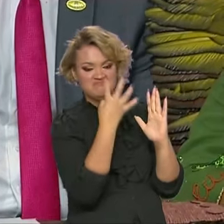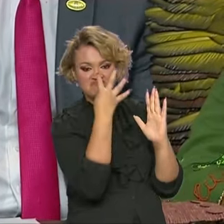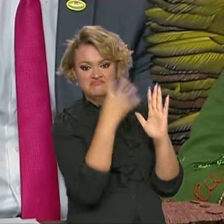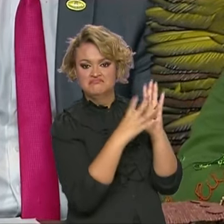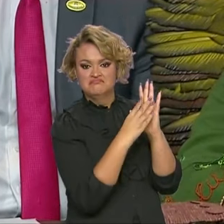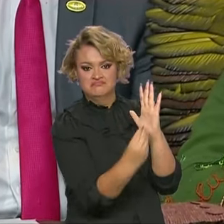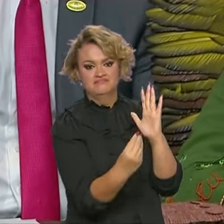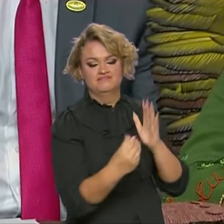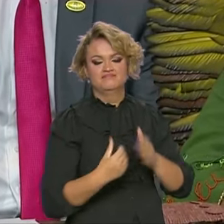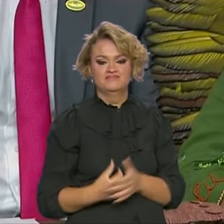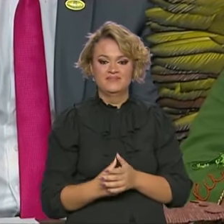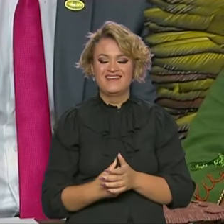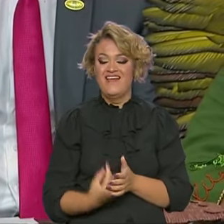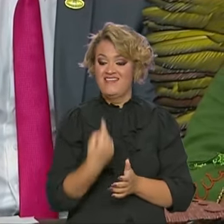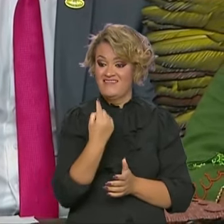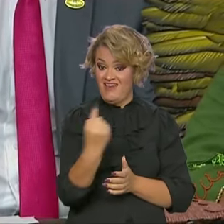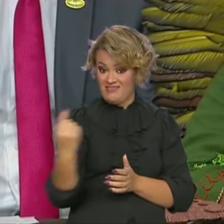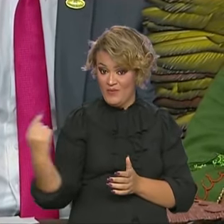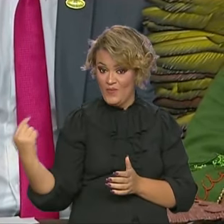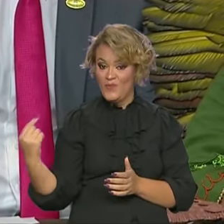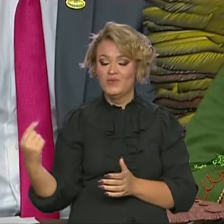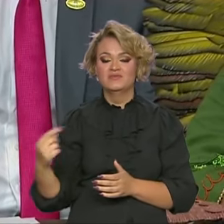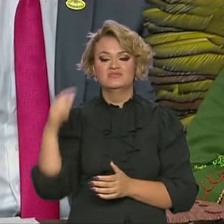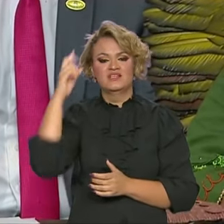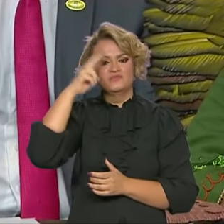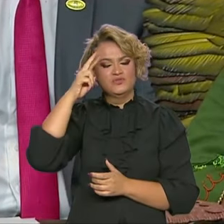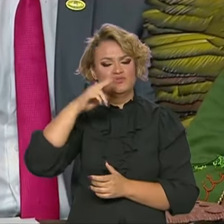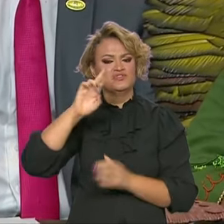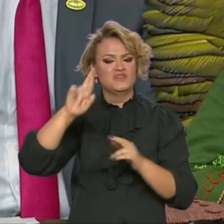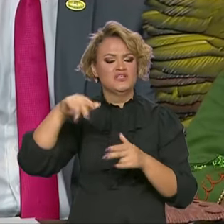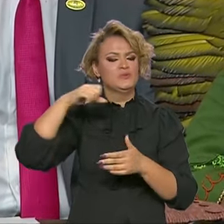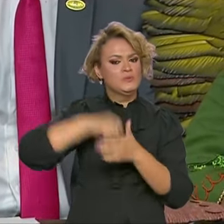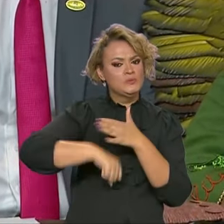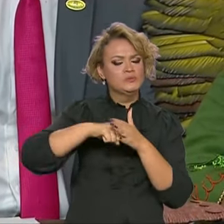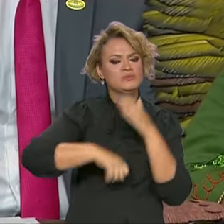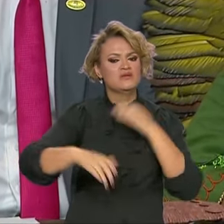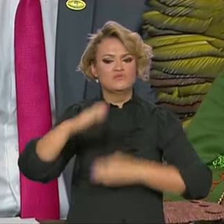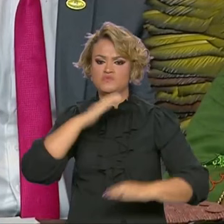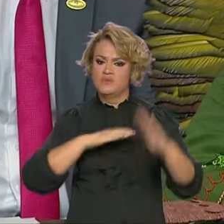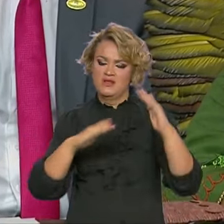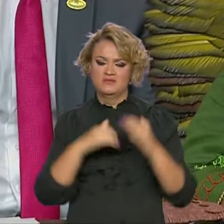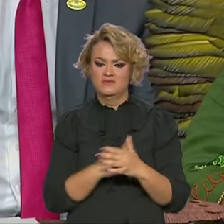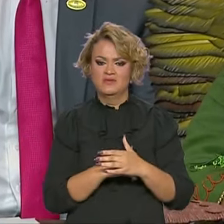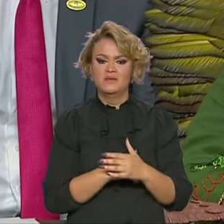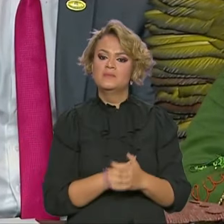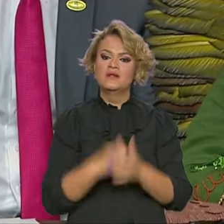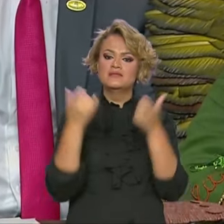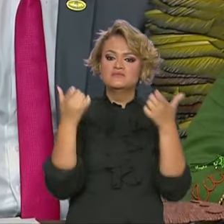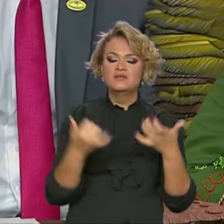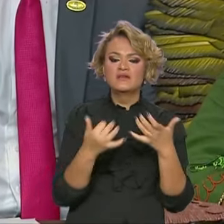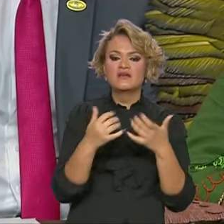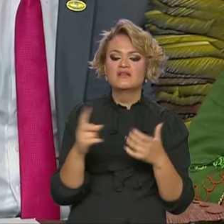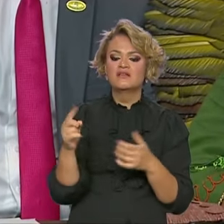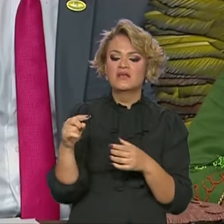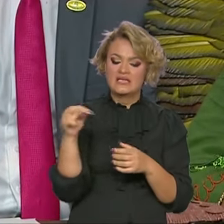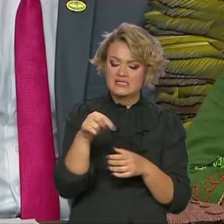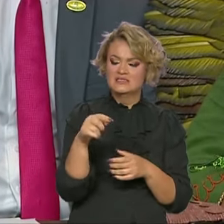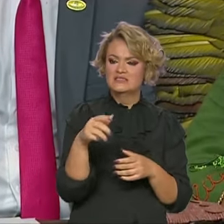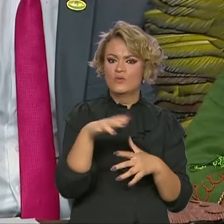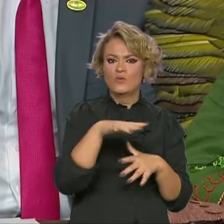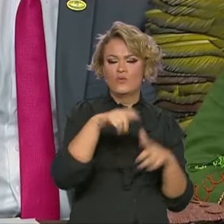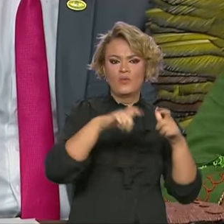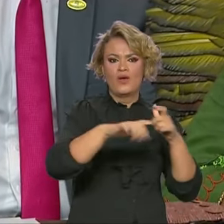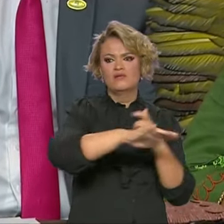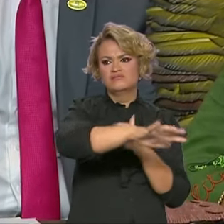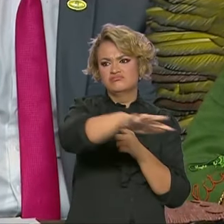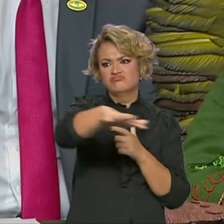terra. Cada qual com uma história de lutas e de superação, para contar por que este vasto